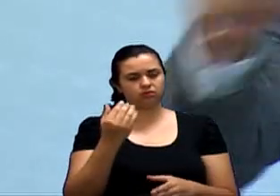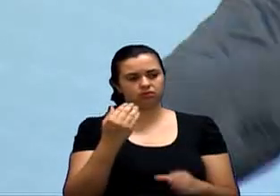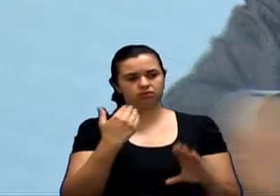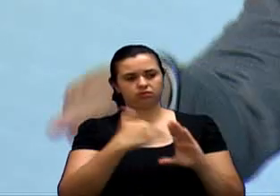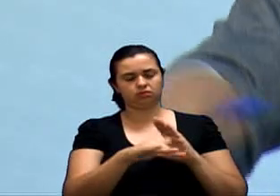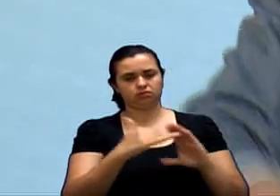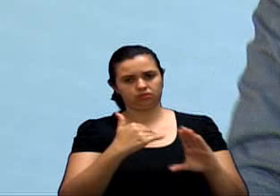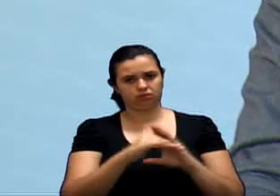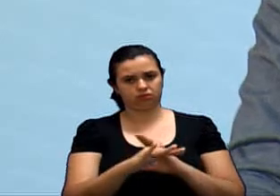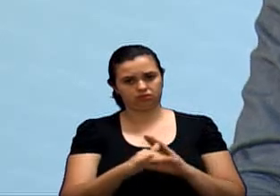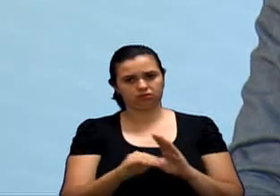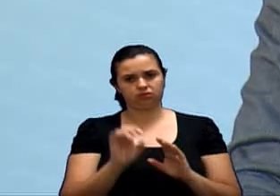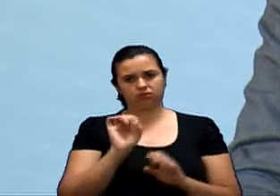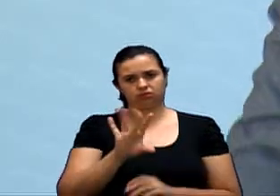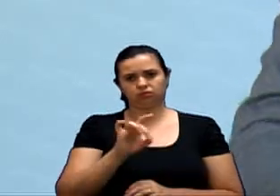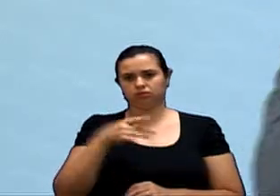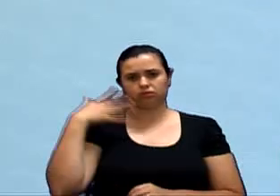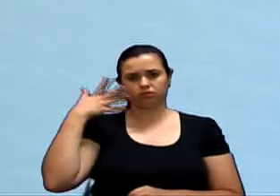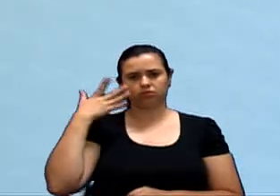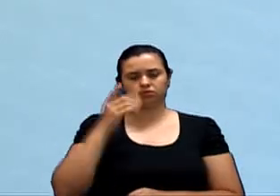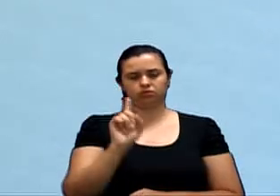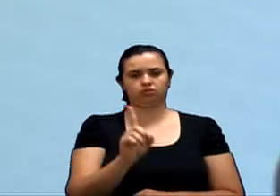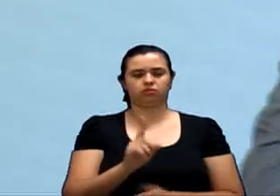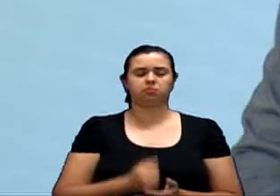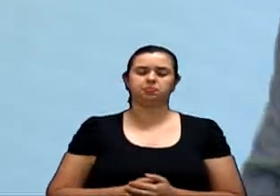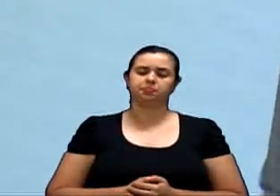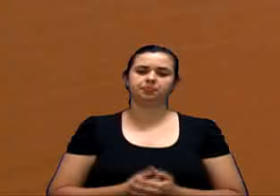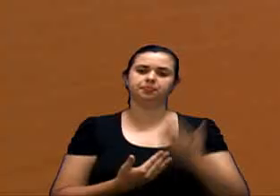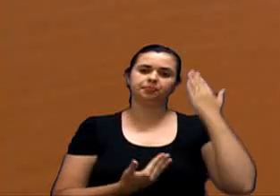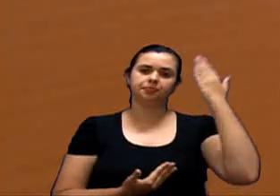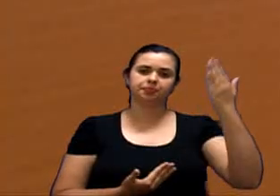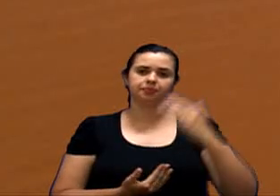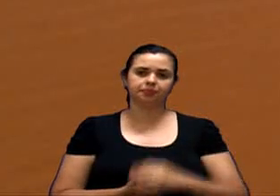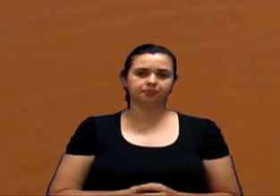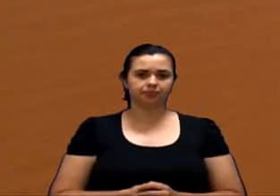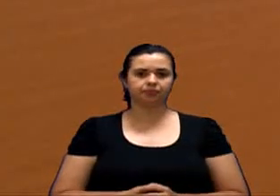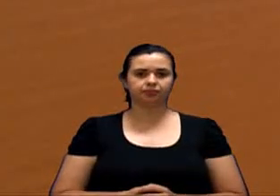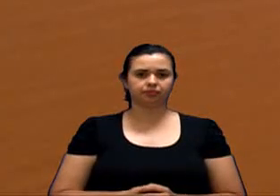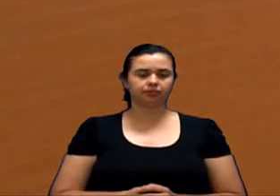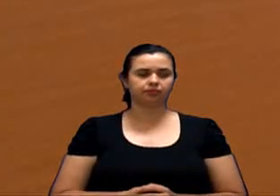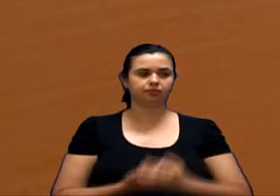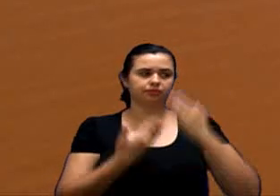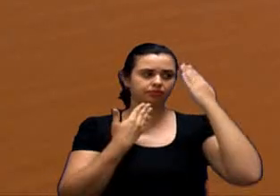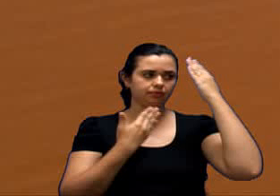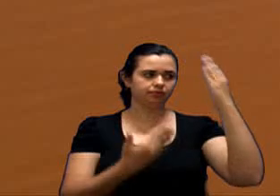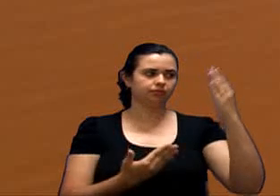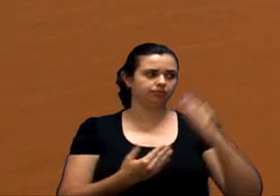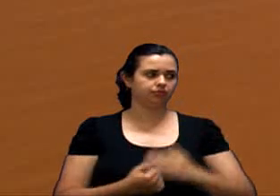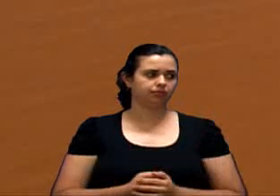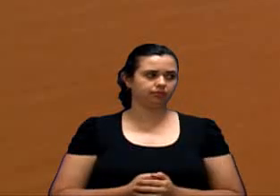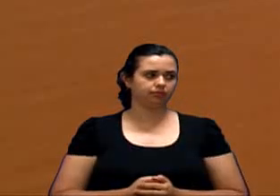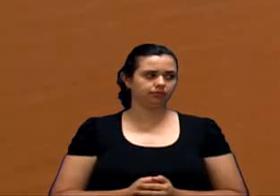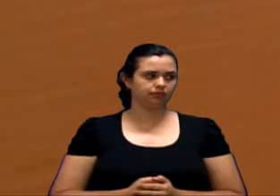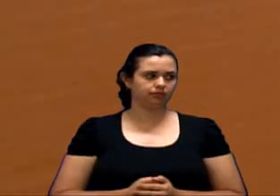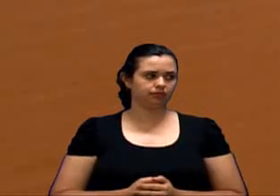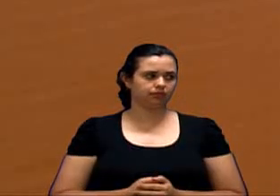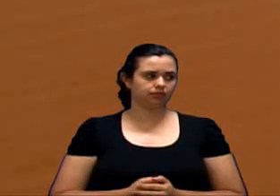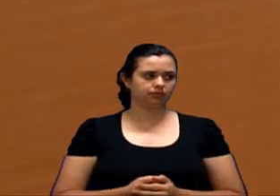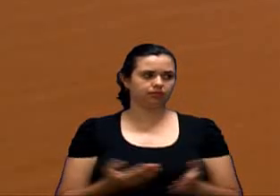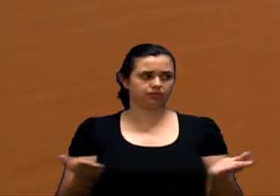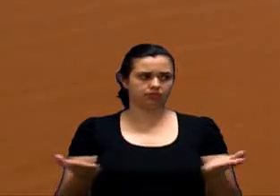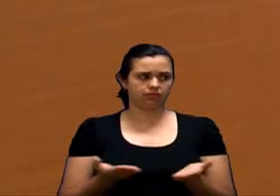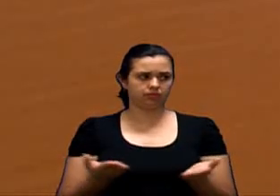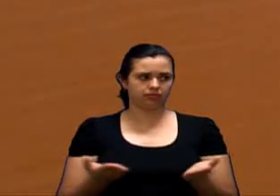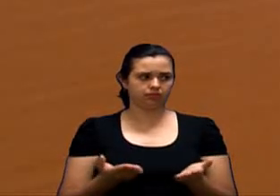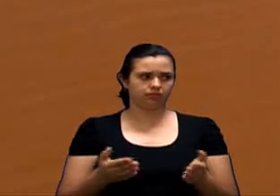pé e que não fique só no discurso aqui na Câmara. Tá bom? Obrigado. Obrigado. Eu acatando o pedido dos